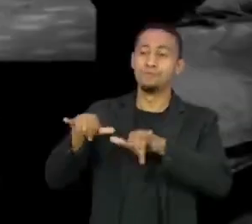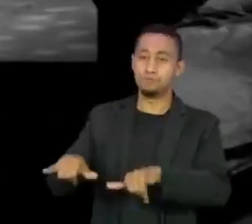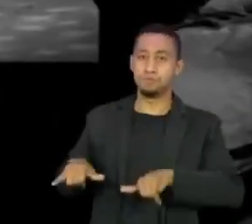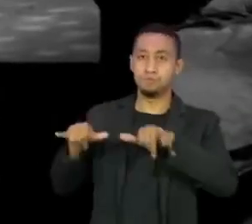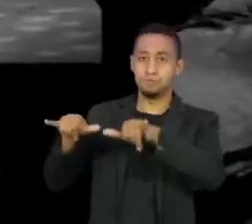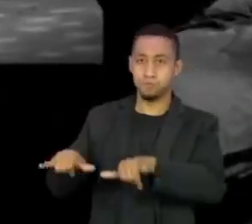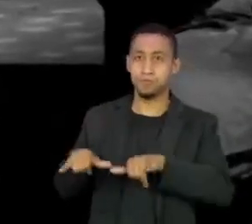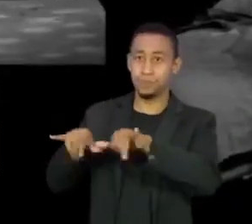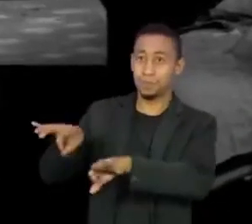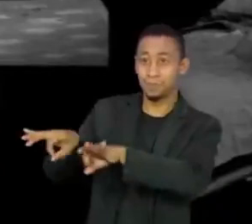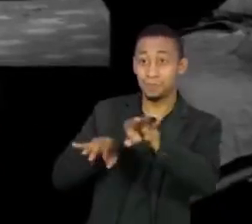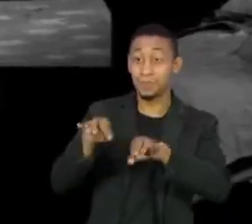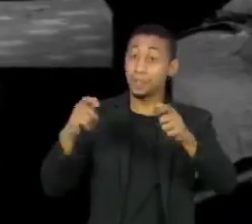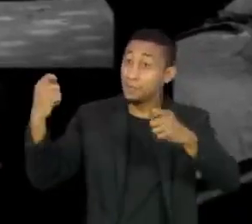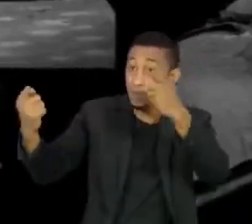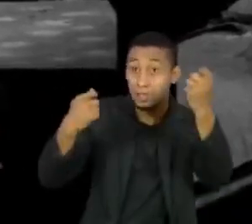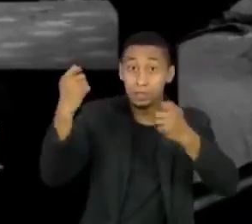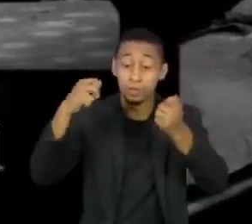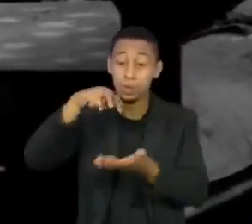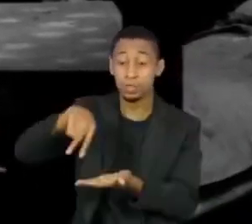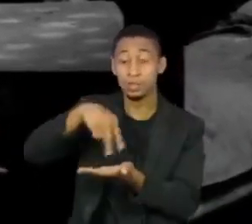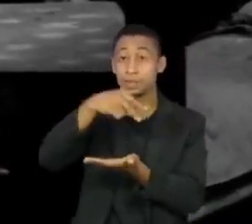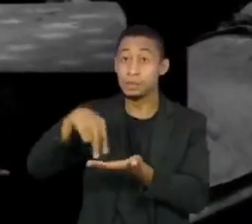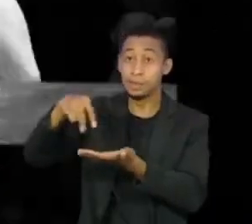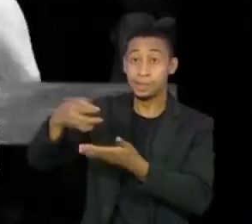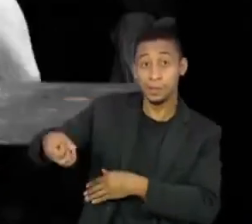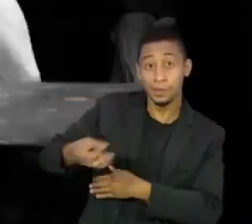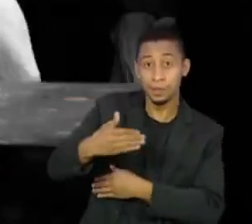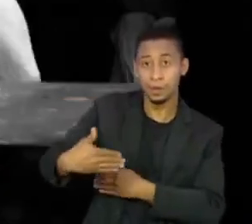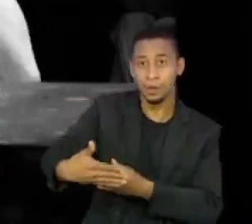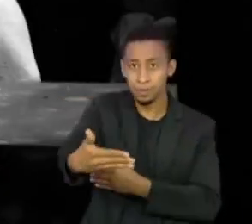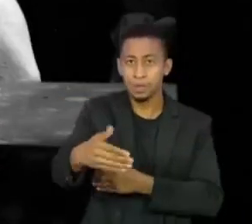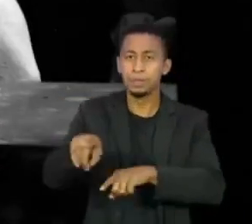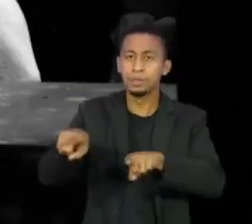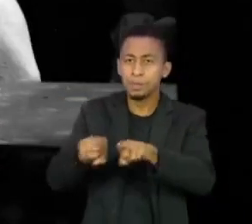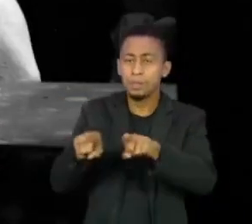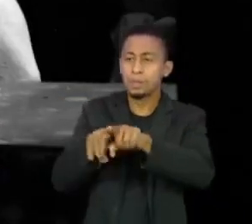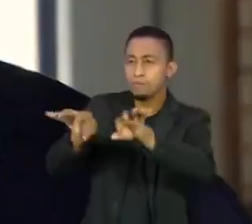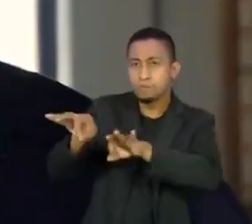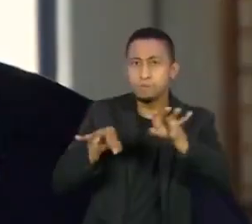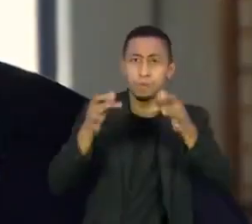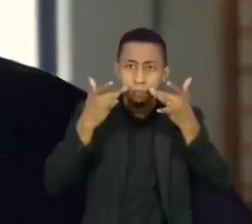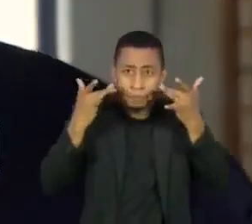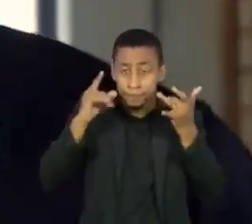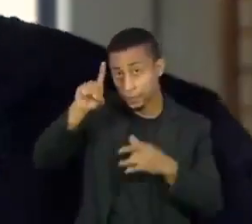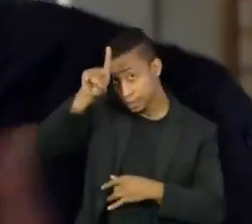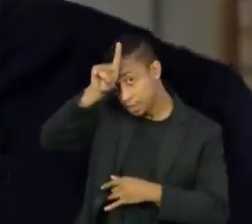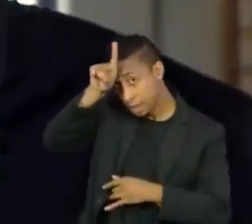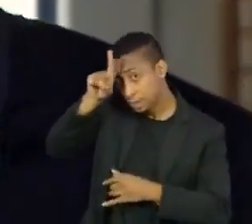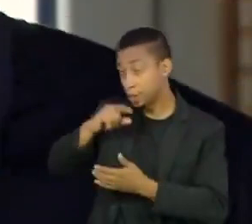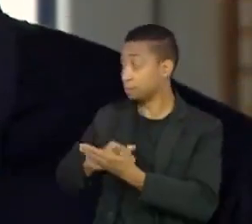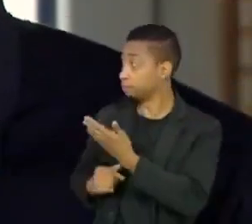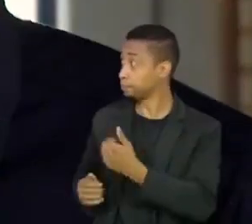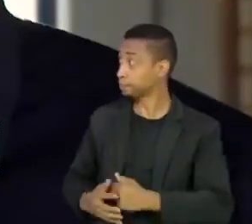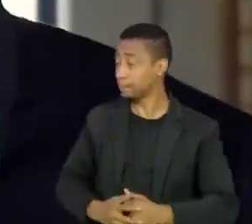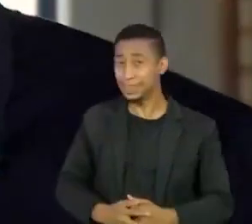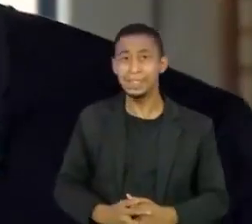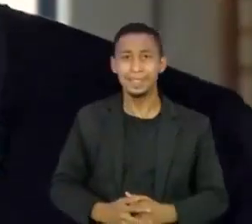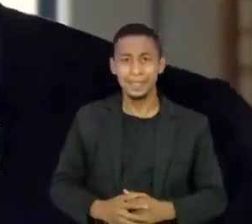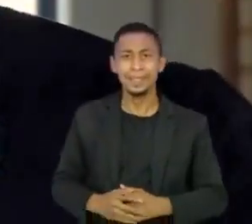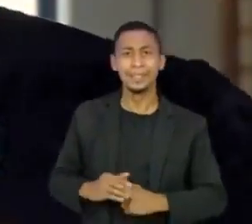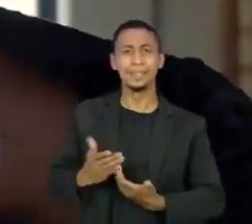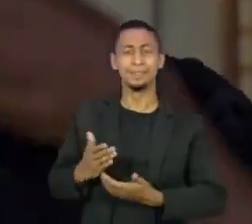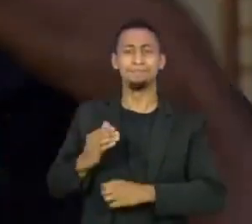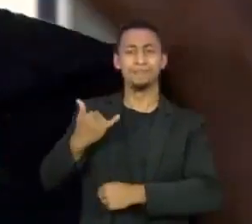dos mais importantes festivais de dança contemporânea também dirigir o Teatro Nacional alemão em vai ler e